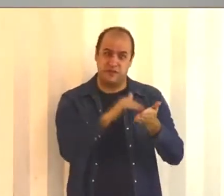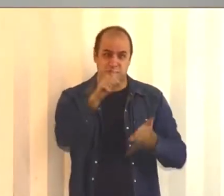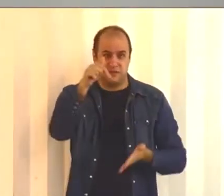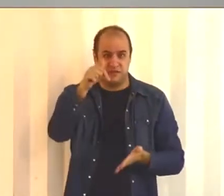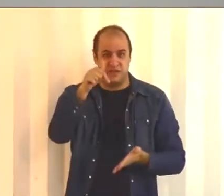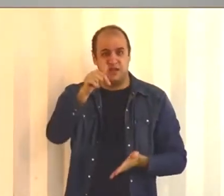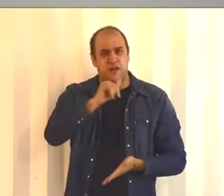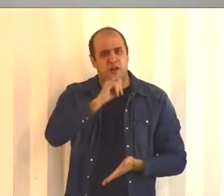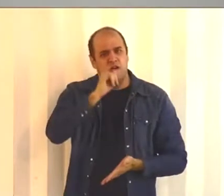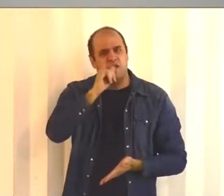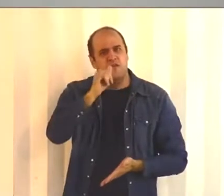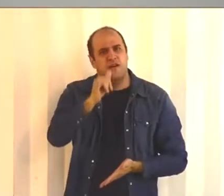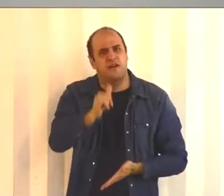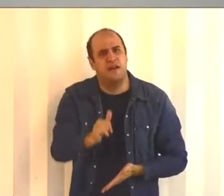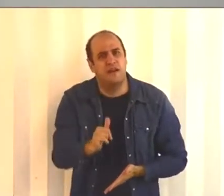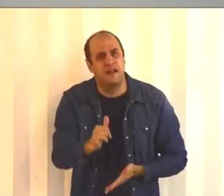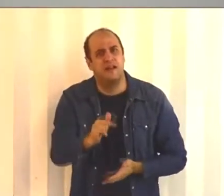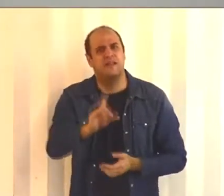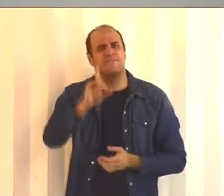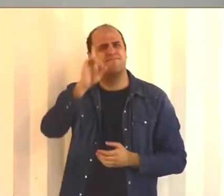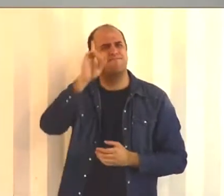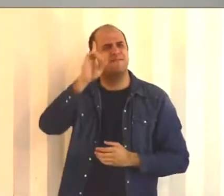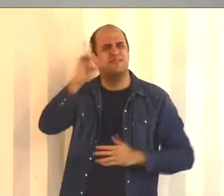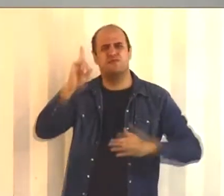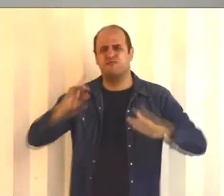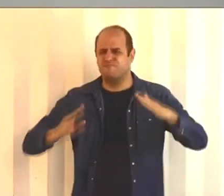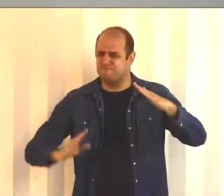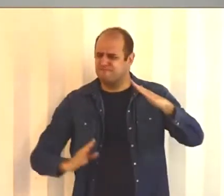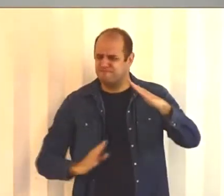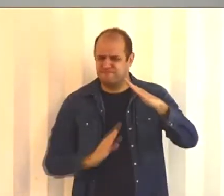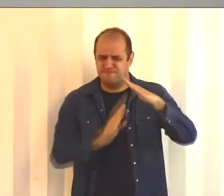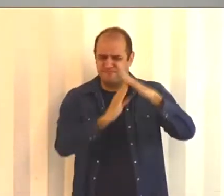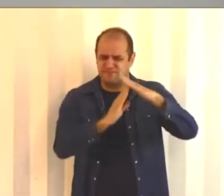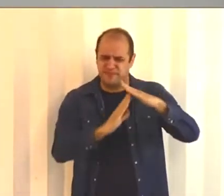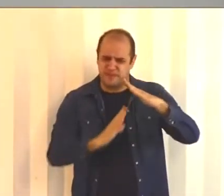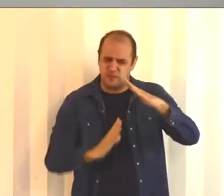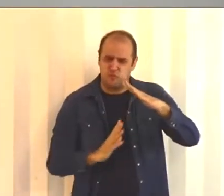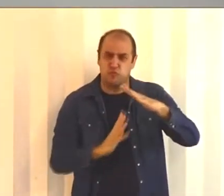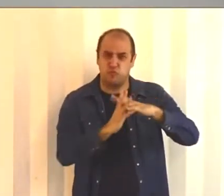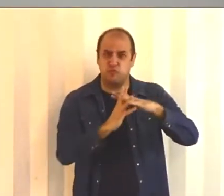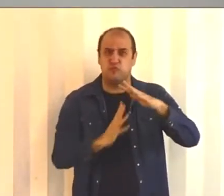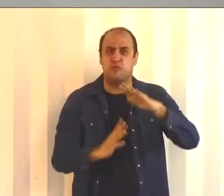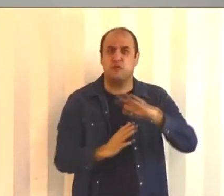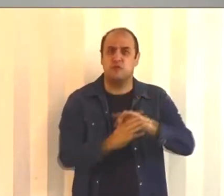eu vou dizer que a suficiência absoluta de Deus é que sustenta a família.